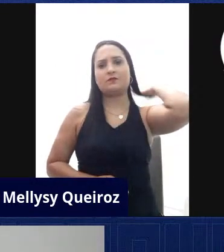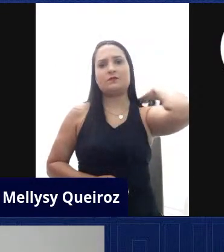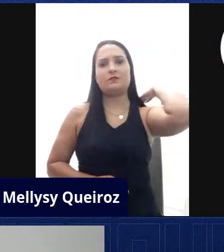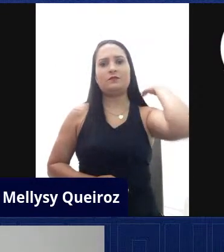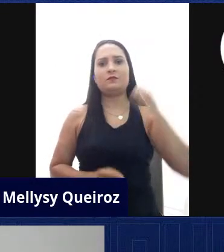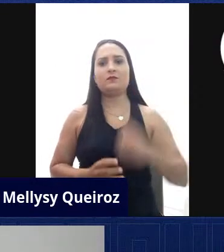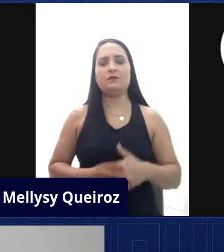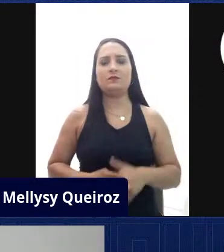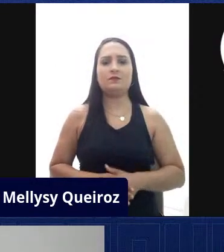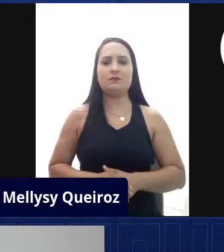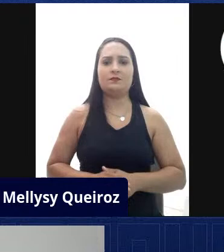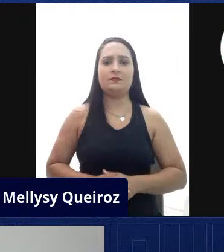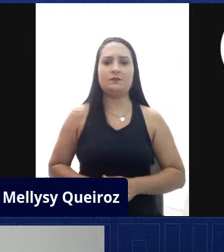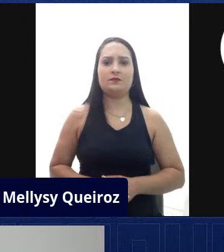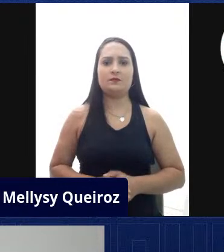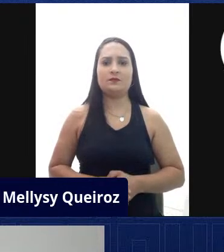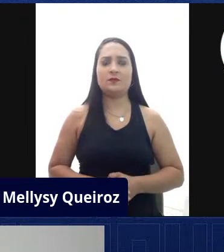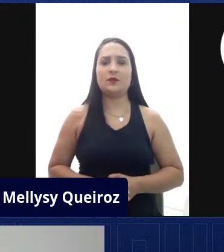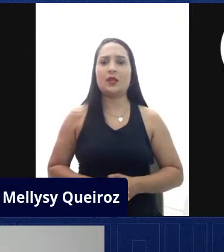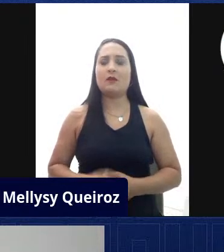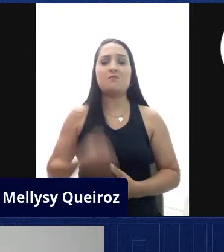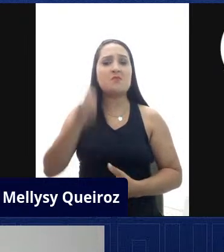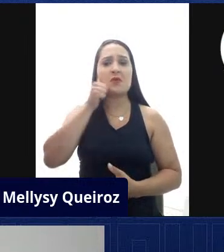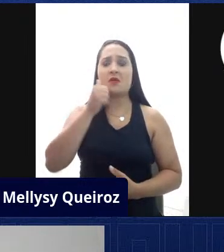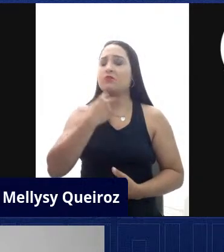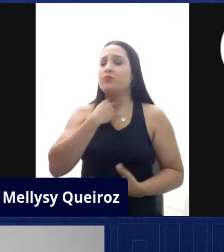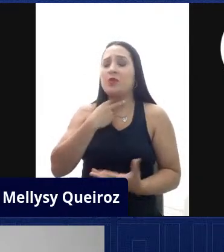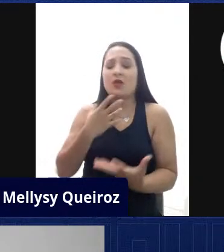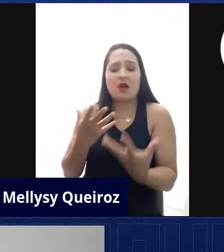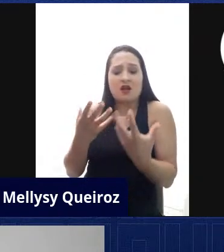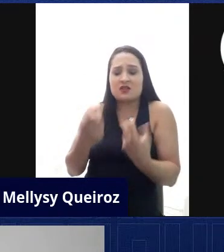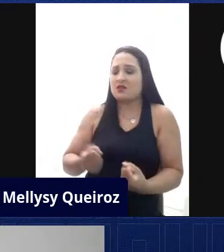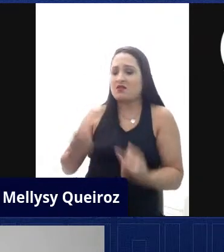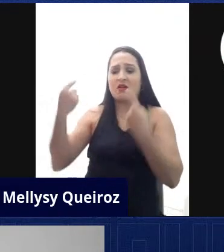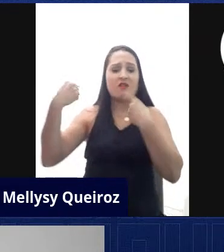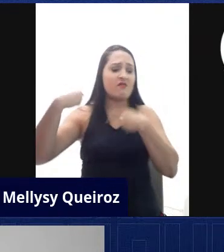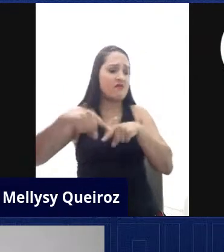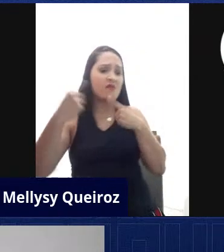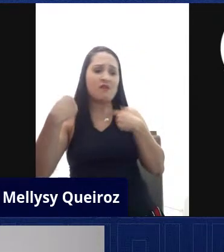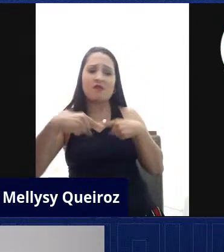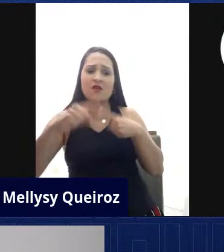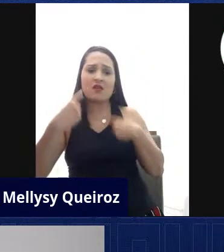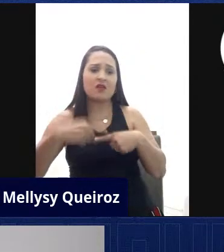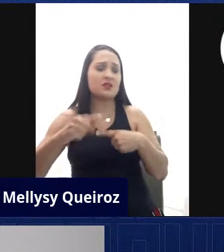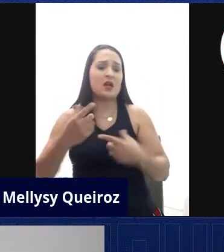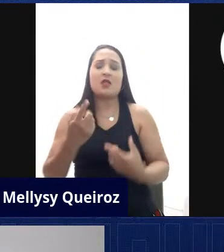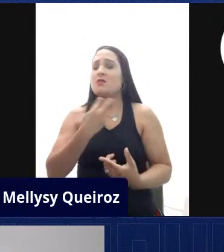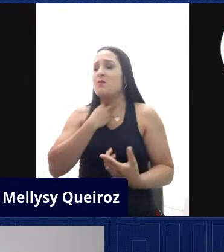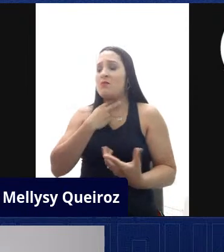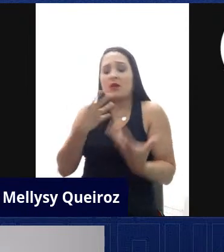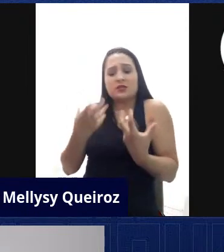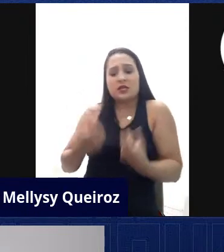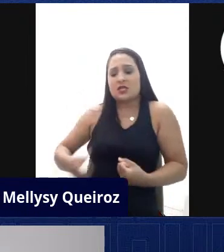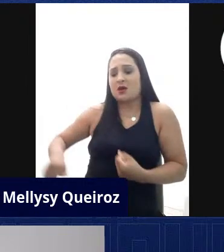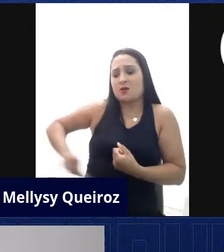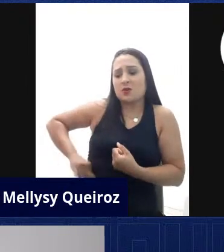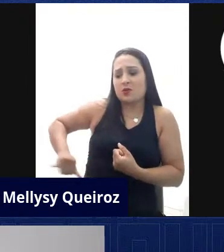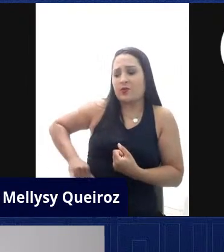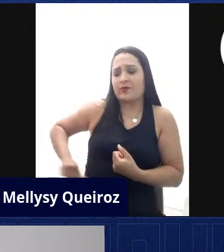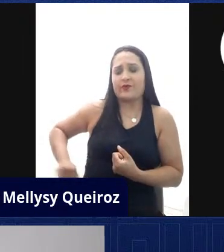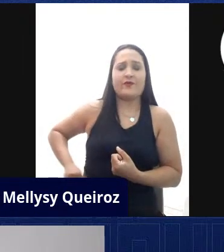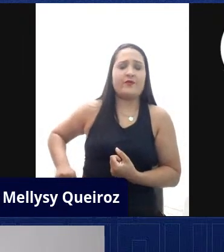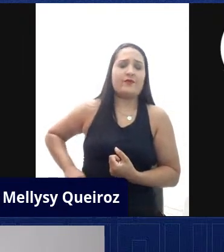construção um ato de violência, um ato de sofrimento, um ato de negação, um ato de